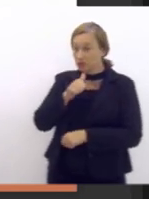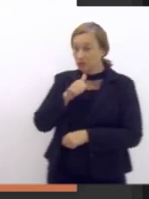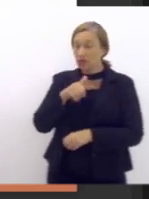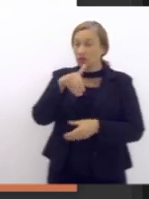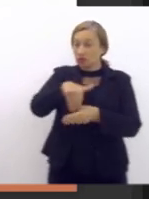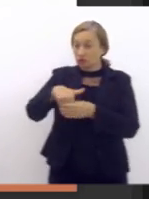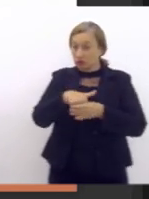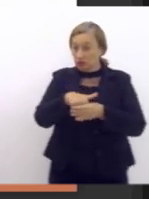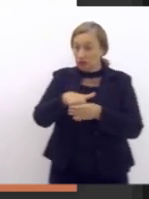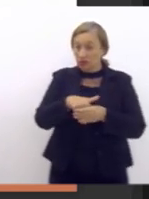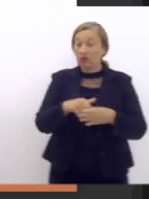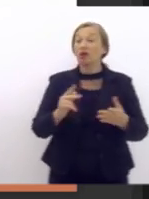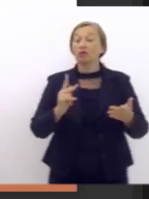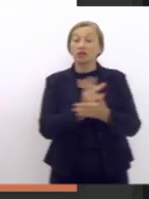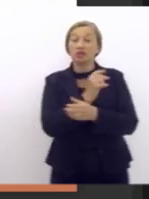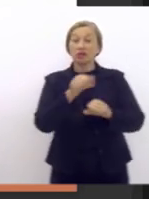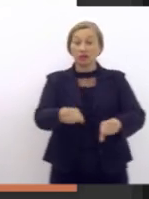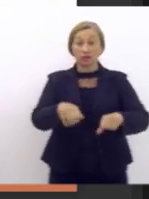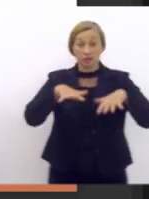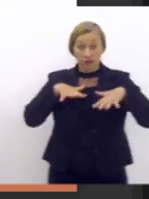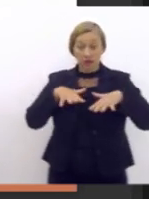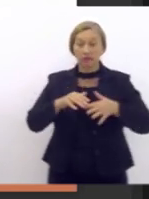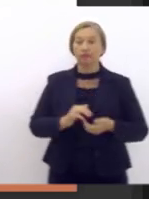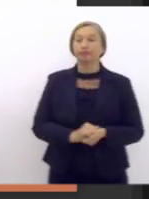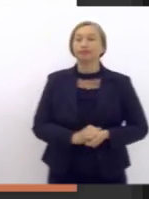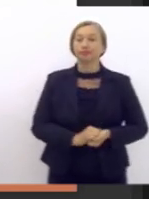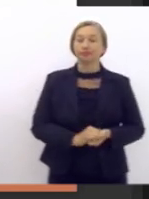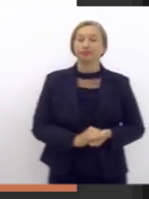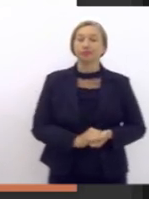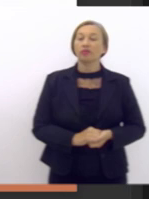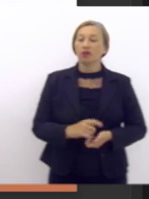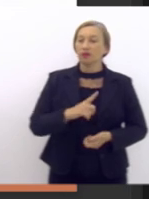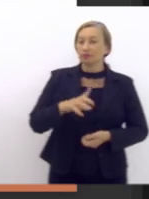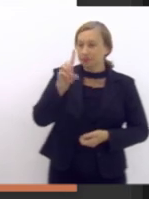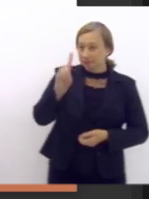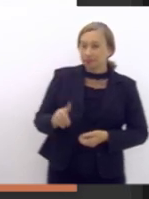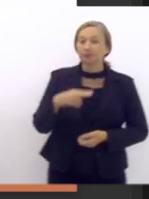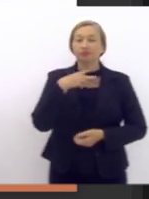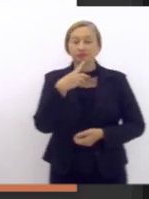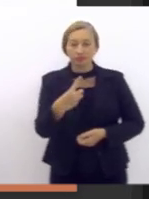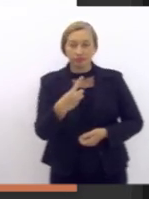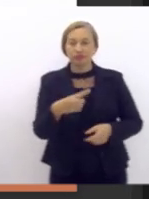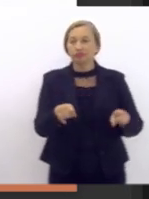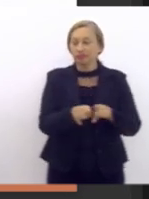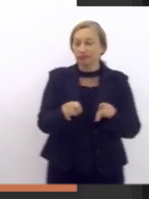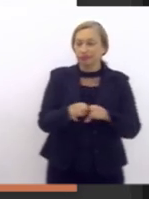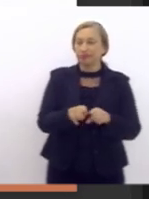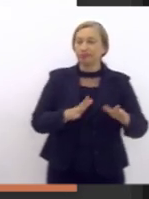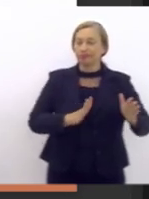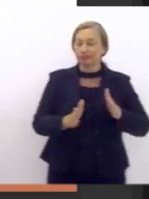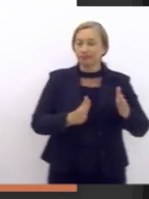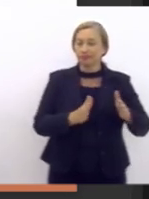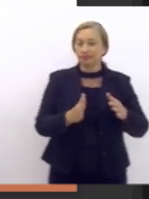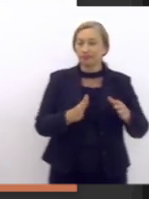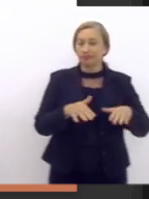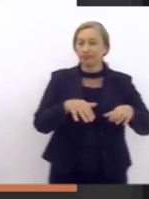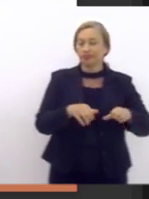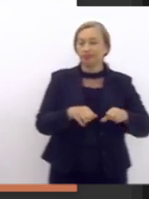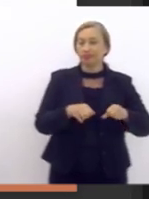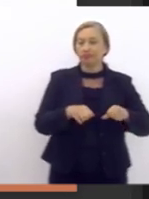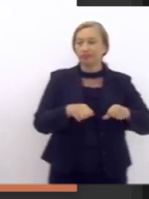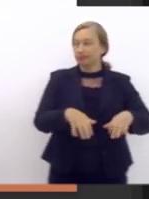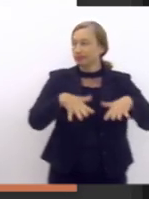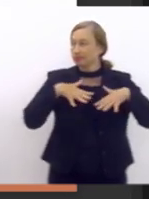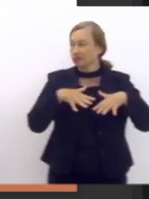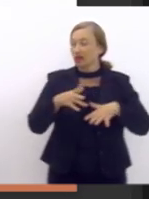votações que acontecerão em plenário. Ela tem direito à voz também durante as sessões plenárias, então ela tem direito à